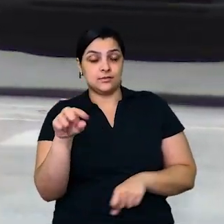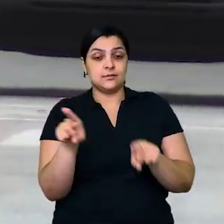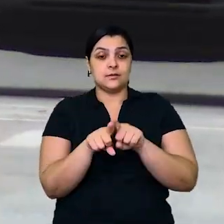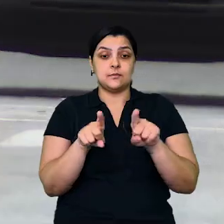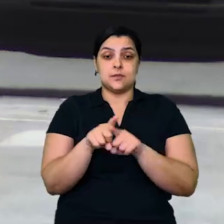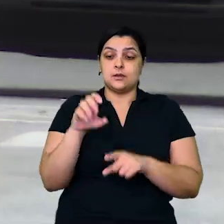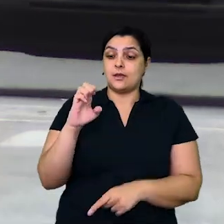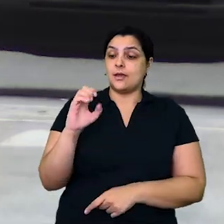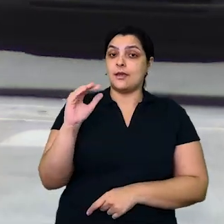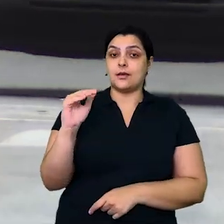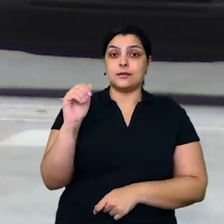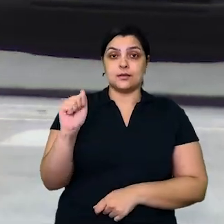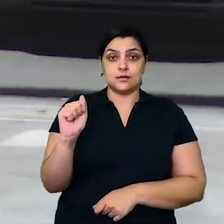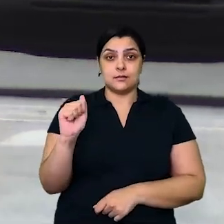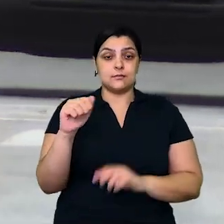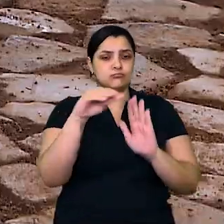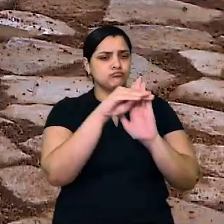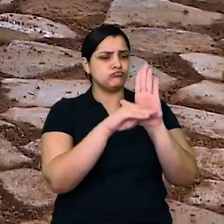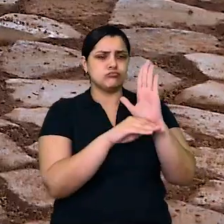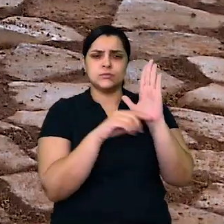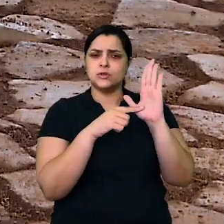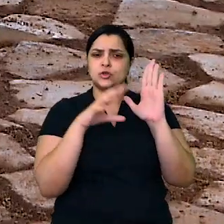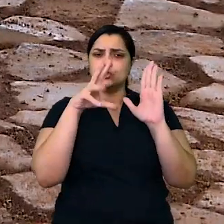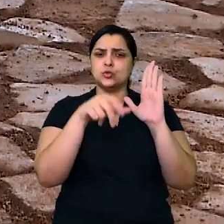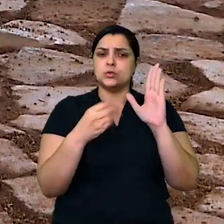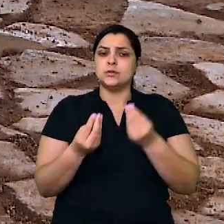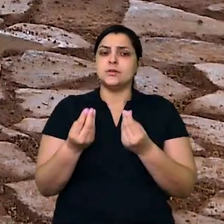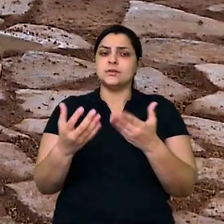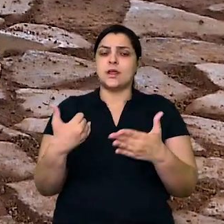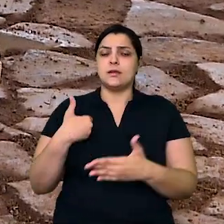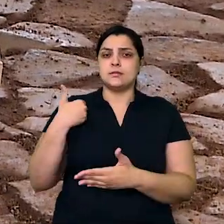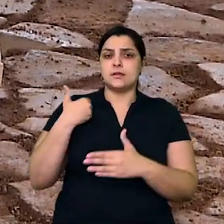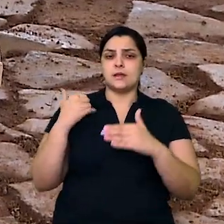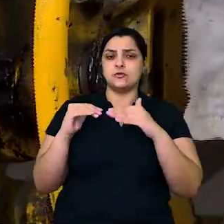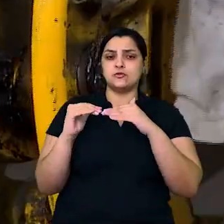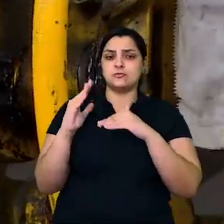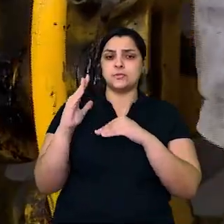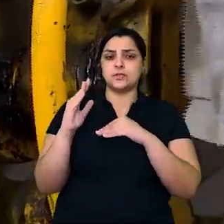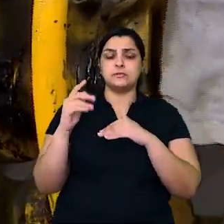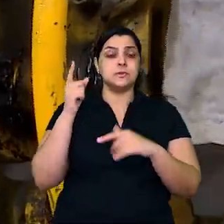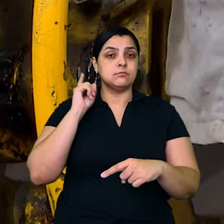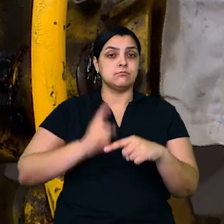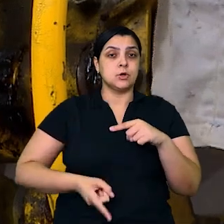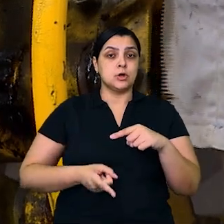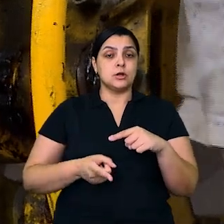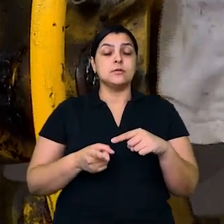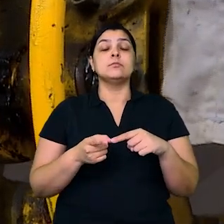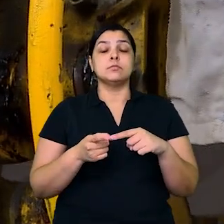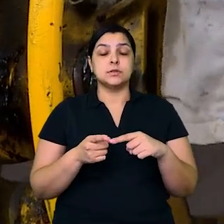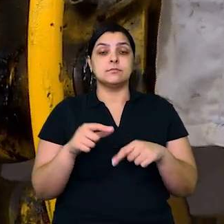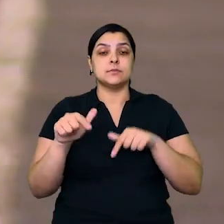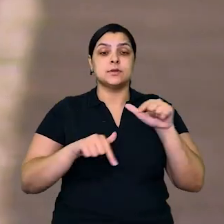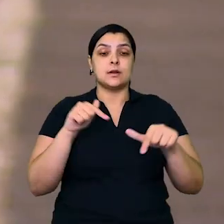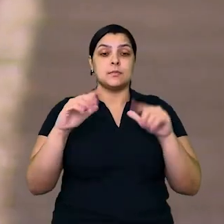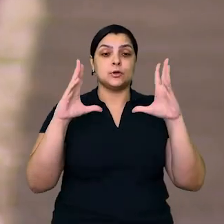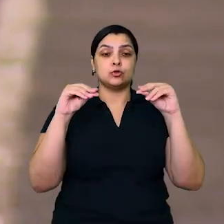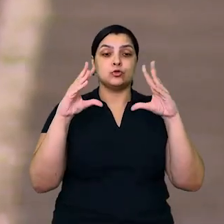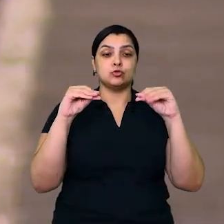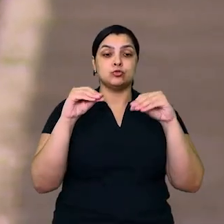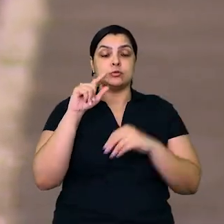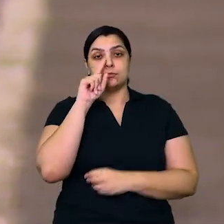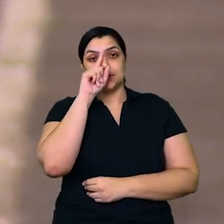o Estatuto da Criança e do Adolescente prevêem idade mínima para o trabalho e vedam expressamente o trabalho